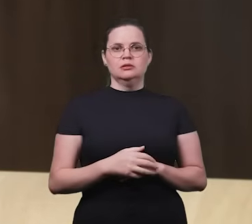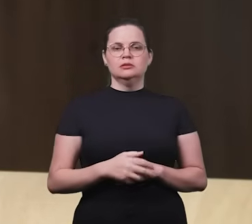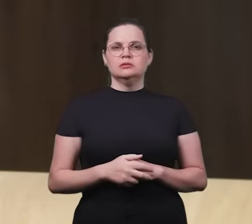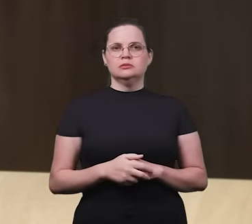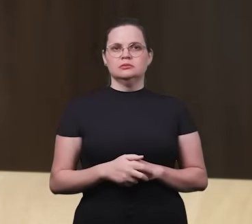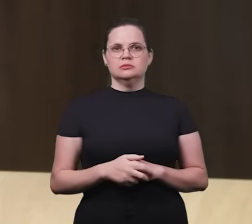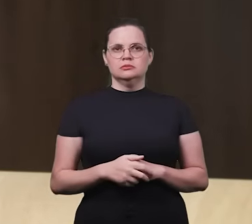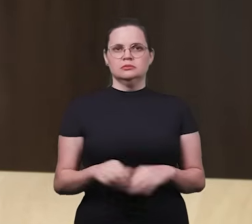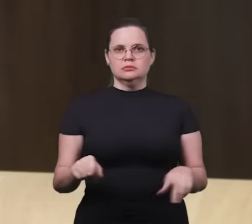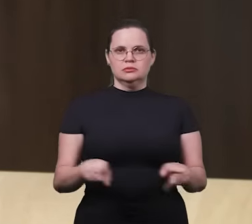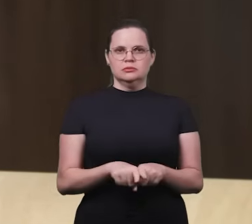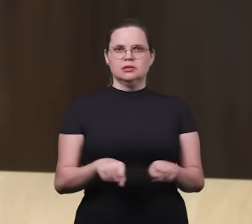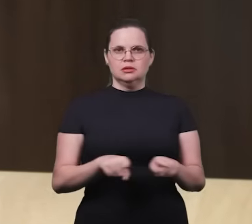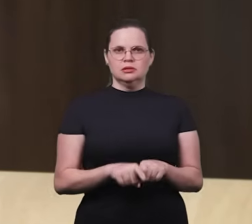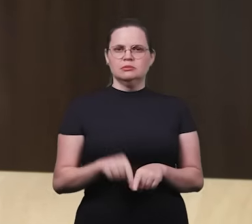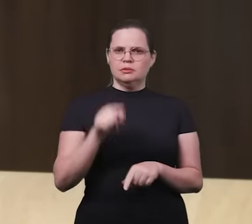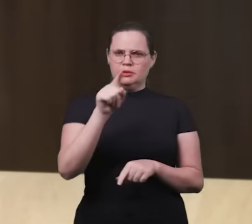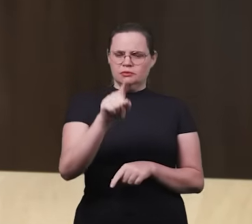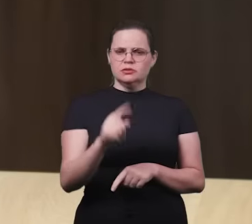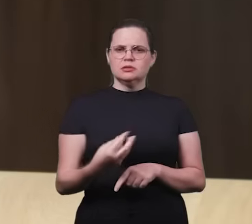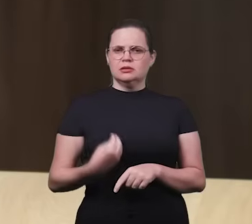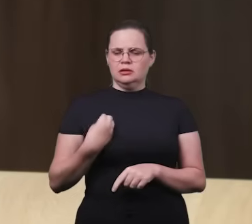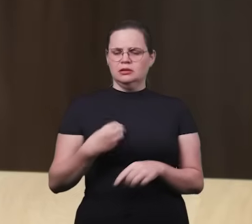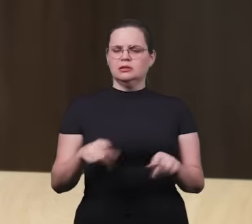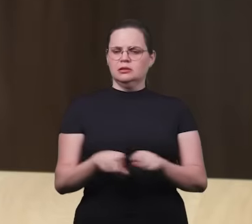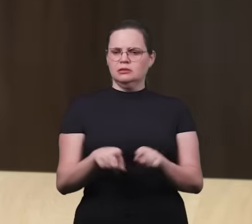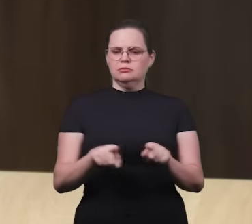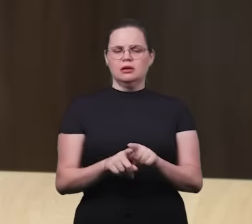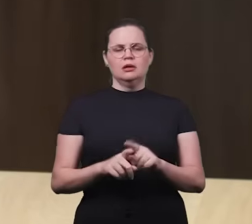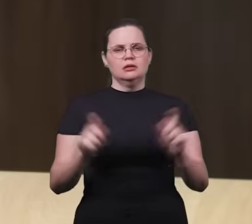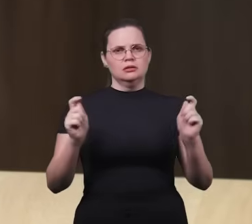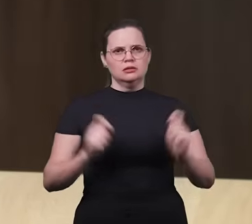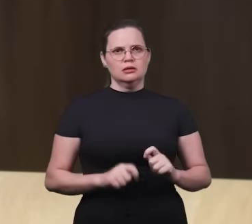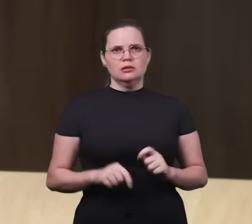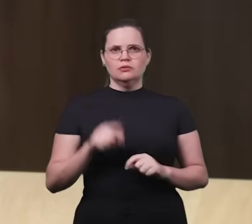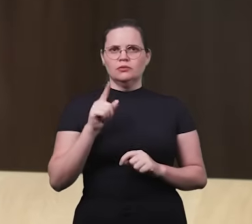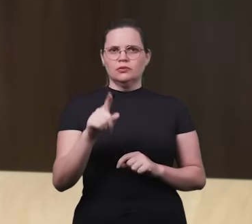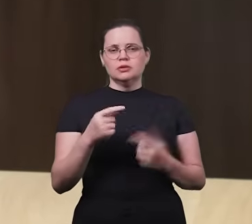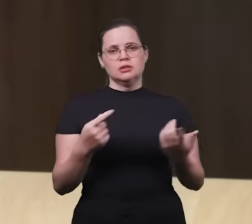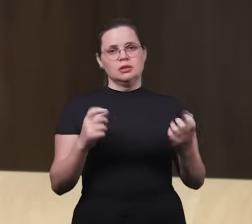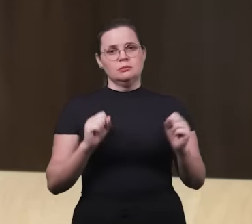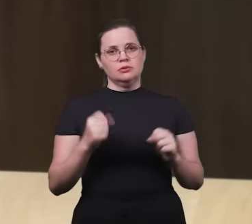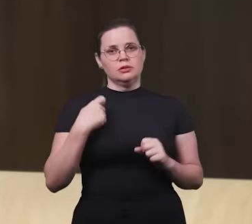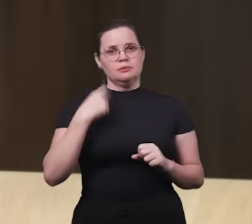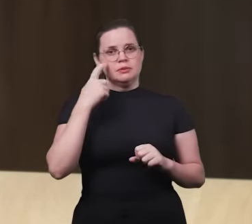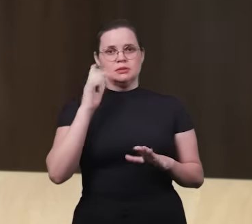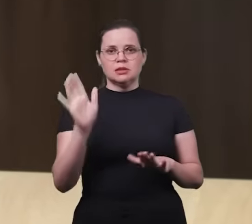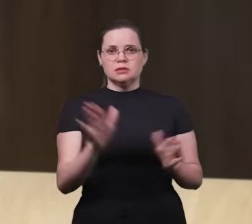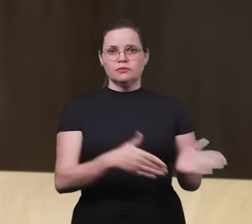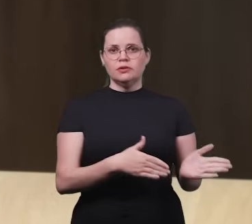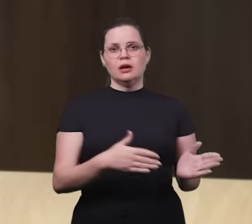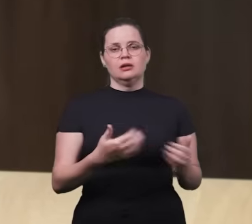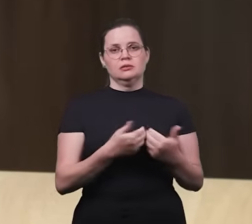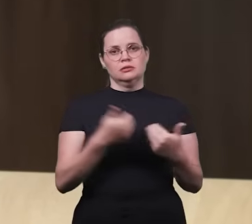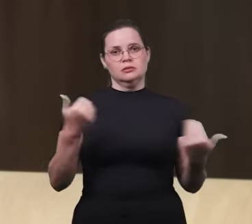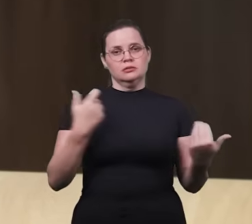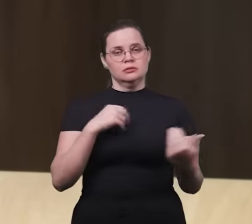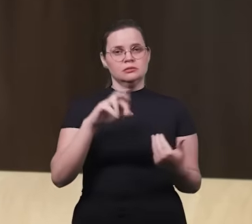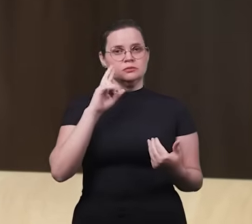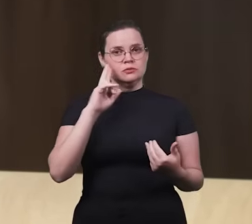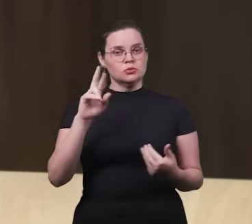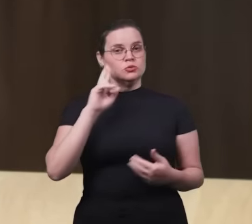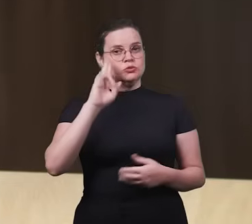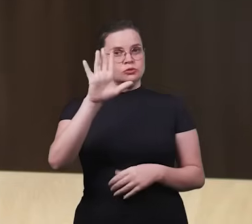aqui, ele está fazendo para você. Quem sabe que está longe dos caminhos de Deus, o